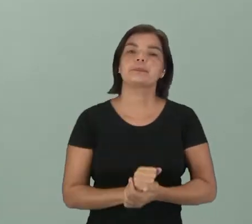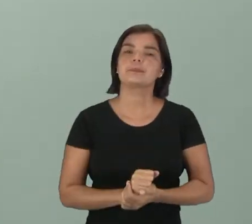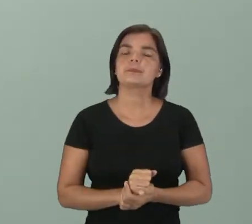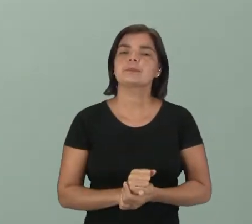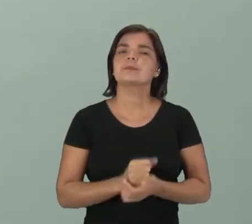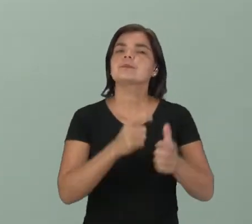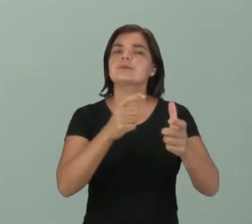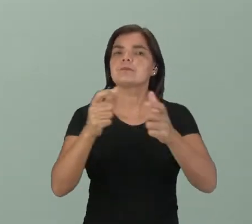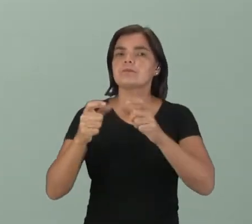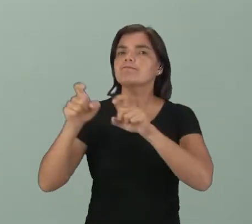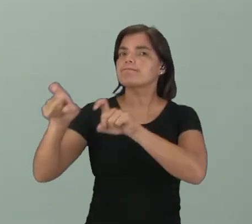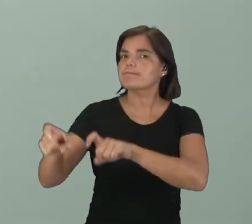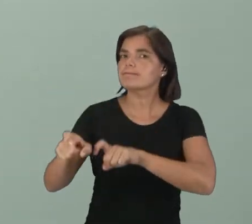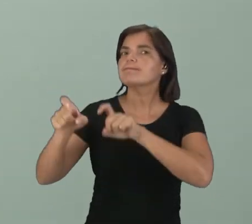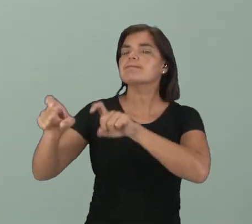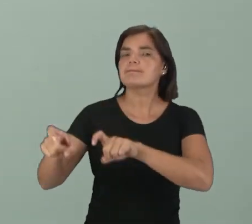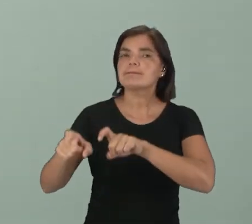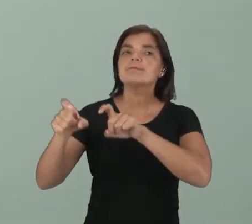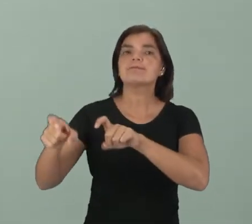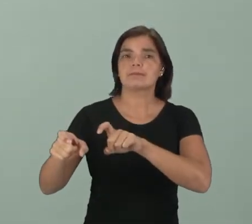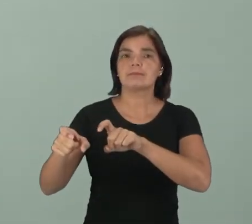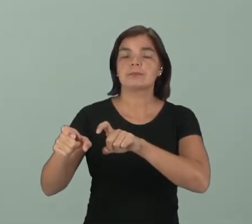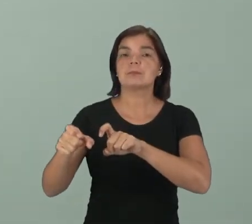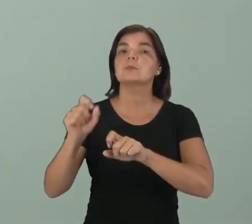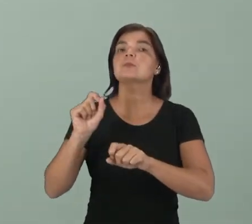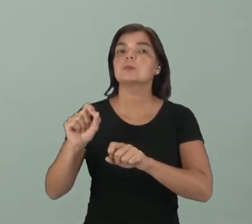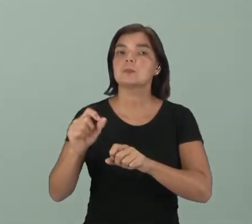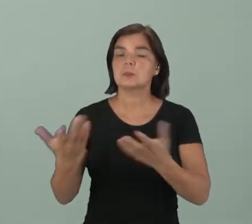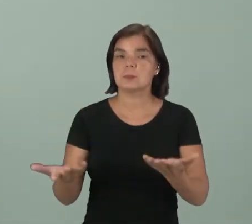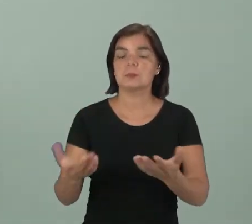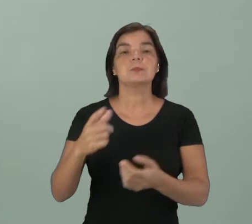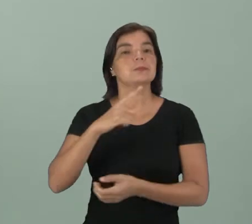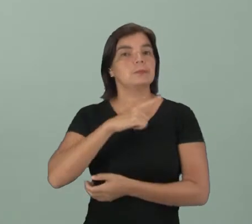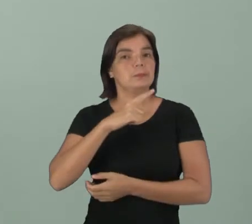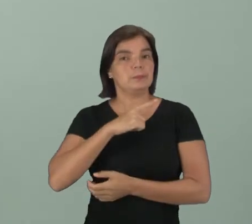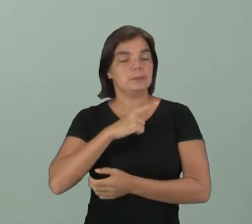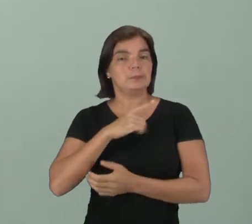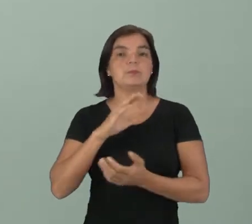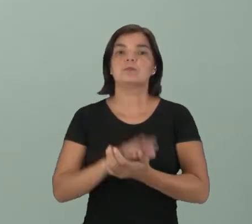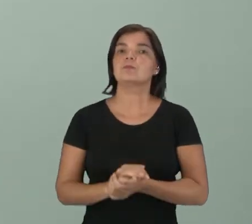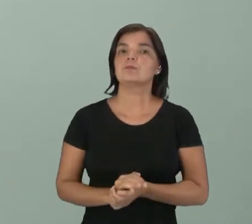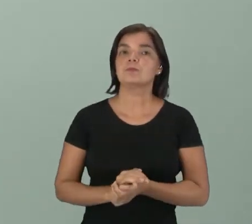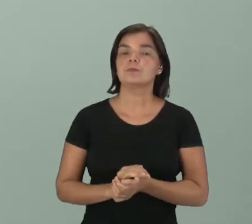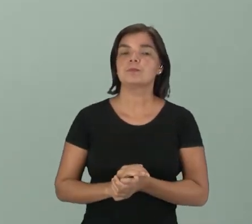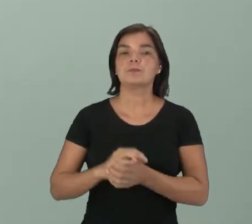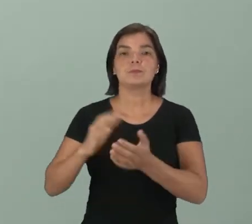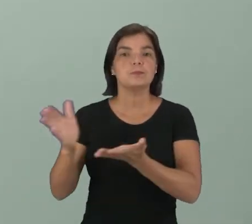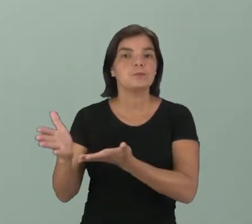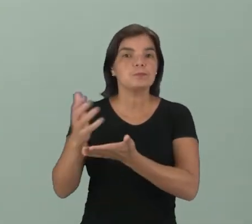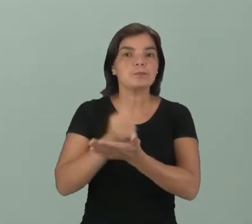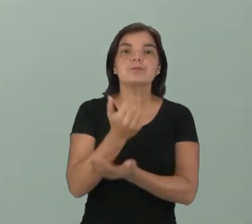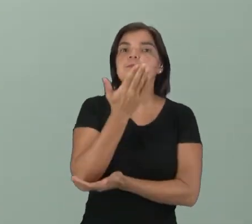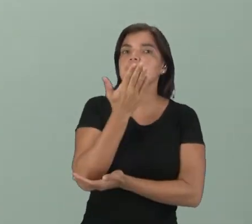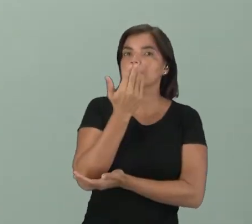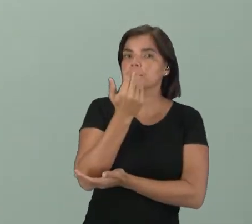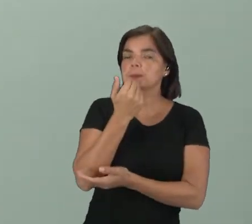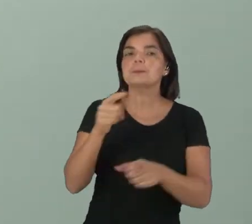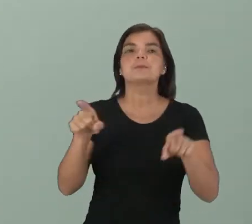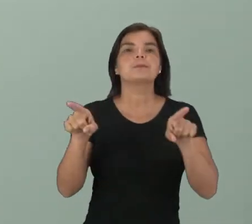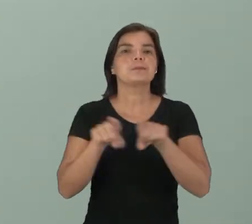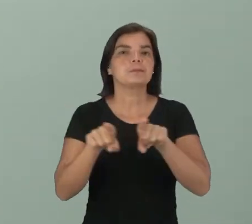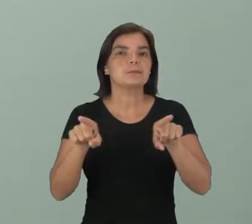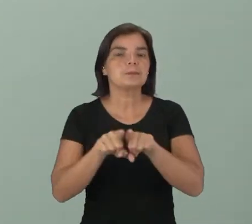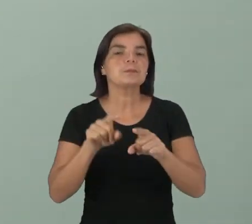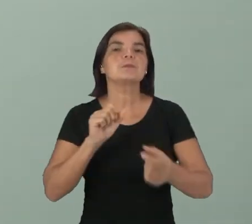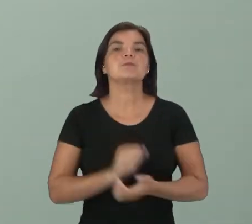nessas áreas rurais elas eram bastante comprometidas tanto para o escoamento da produção de alimentos